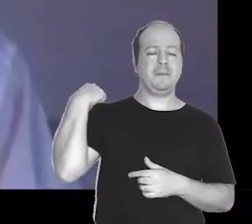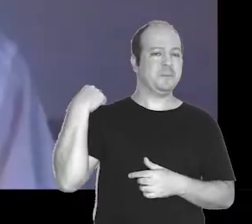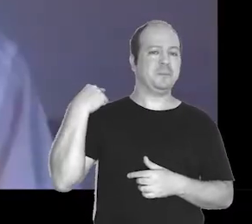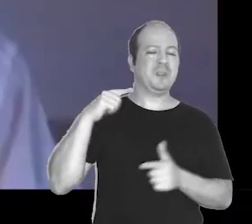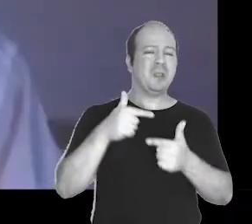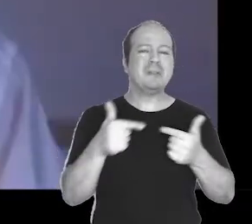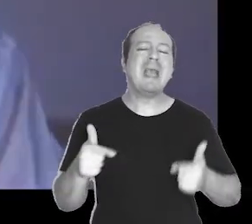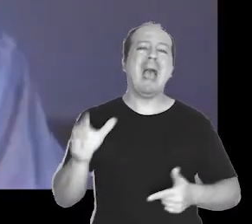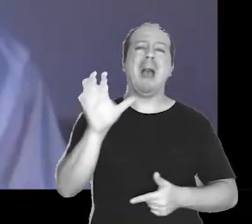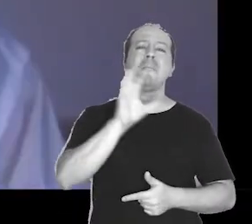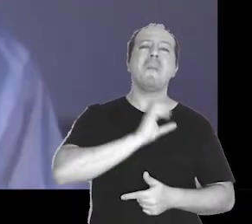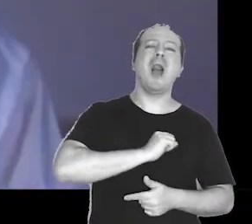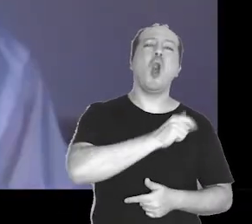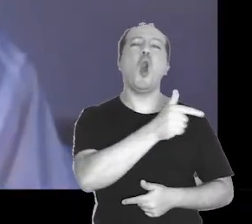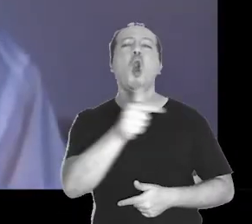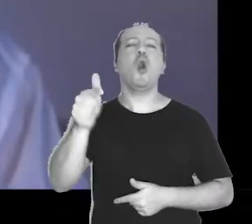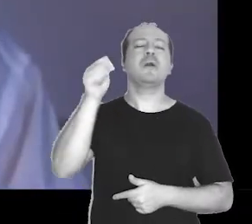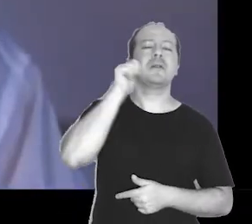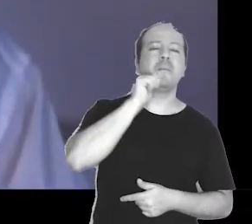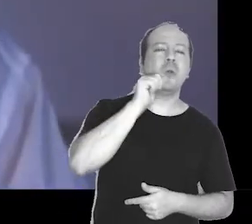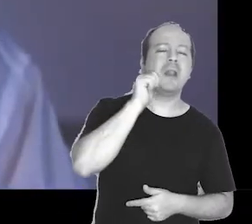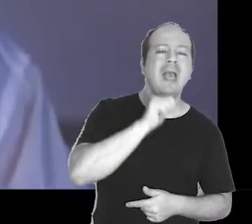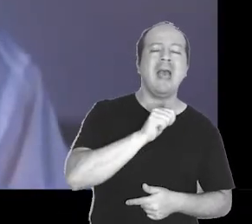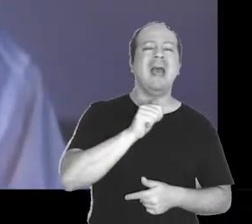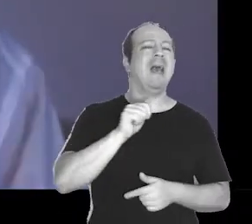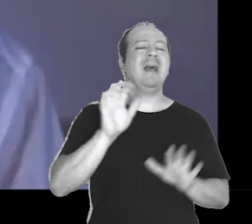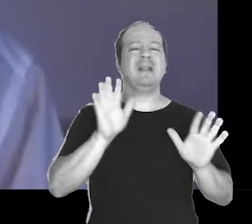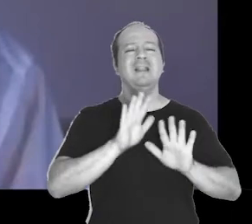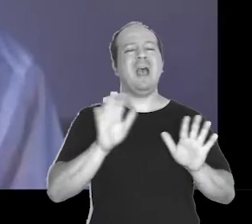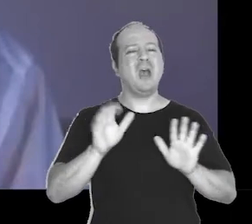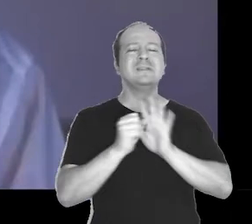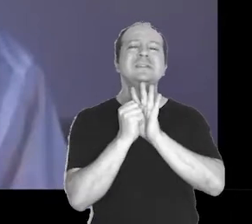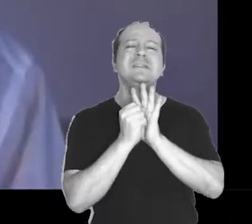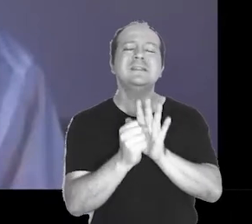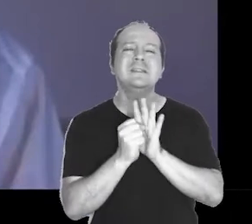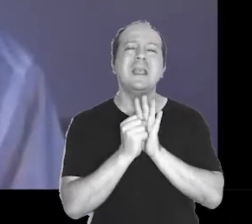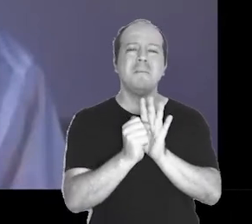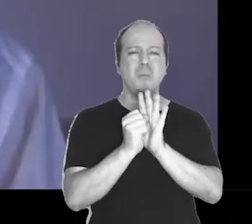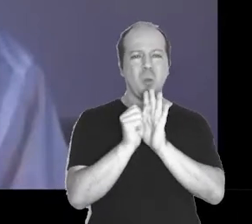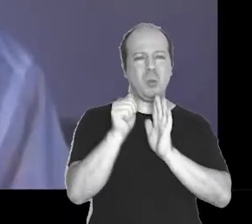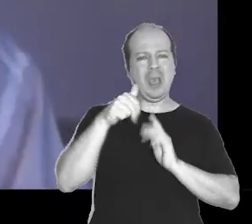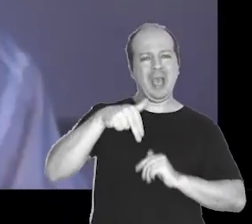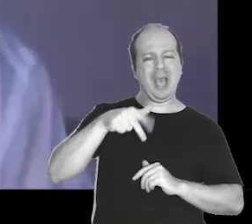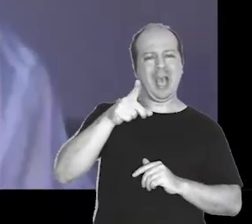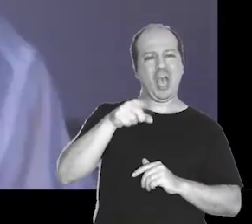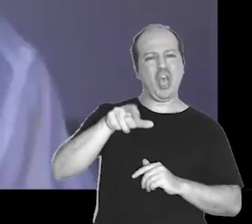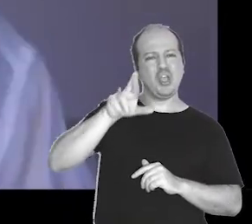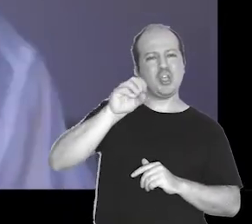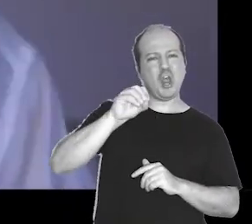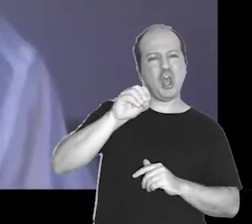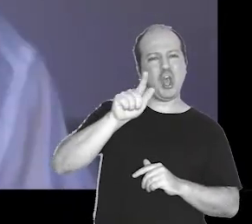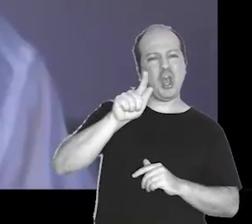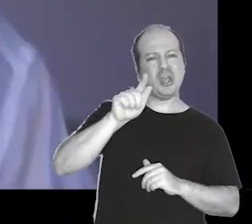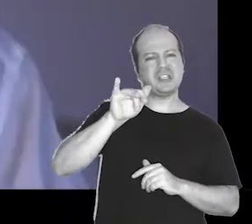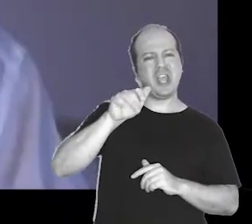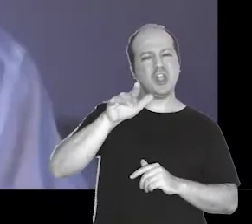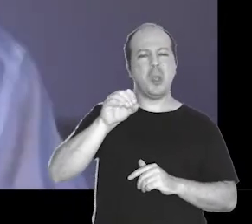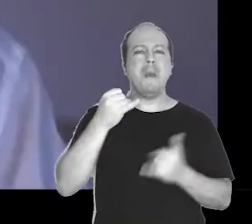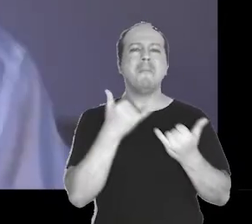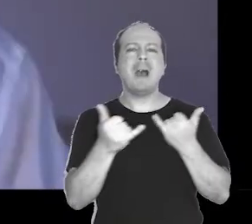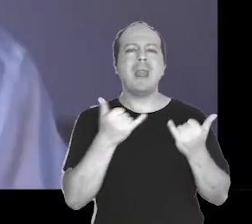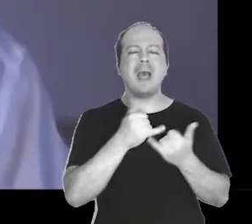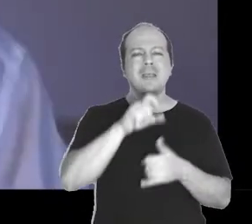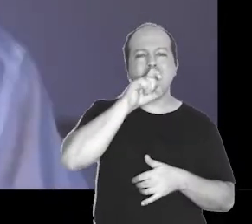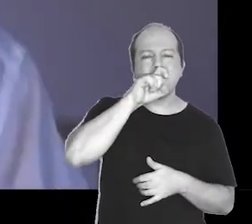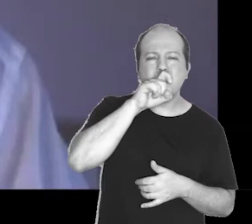não amar outras mulheres, torna a mulher num símbolo andrógino, como o abutre,